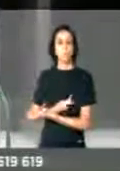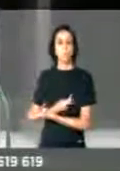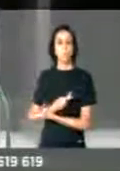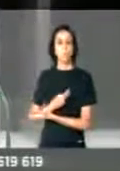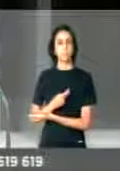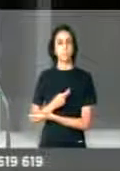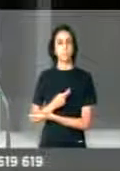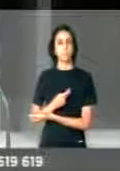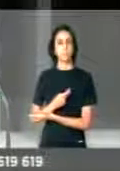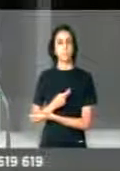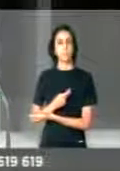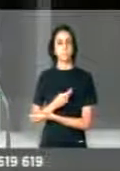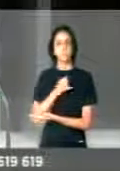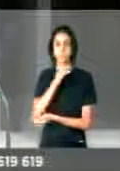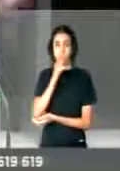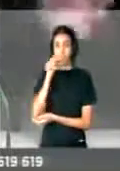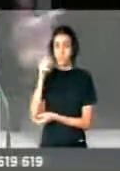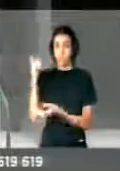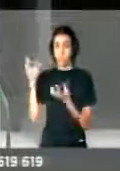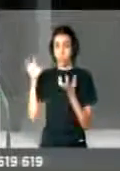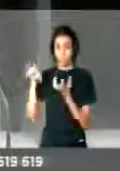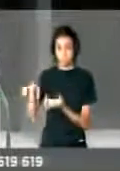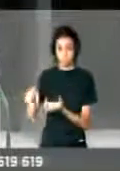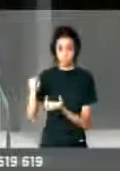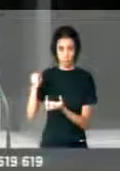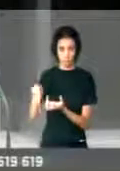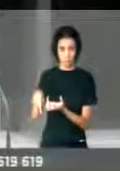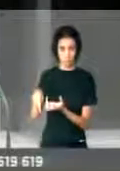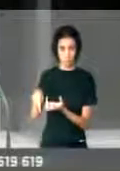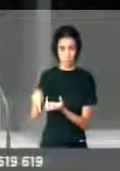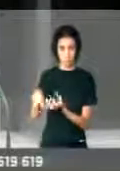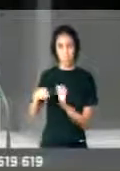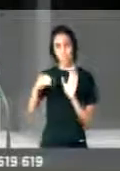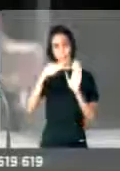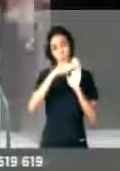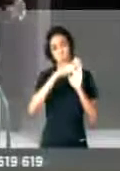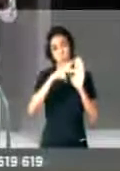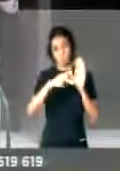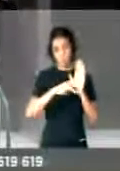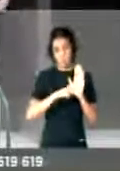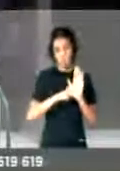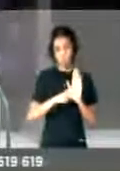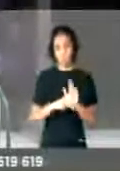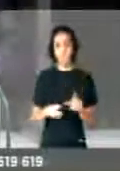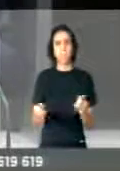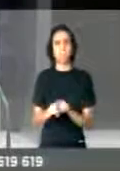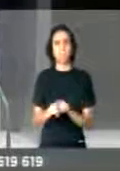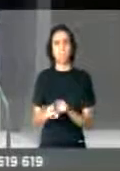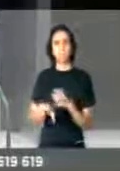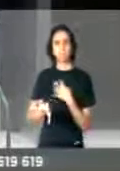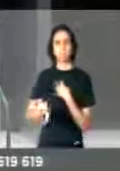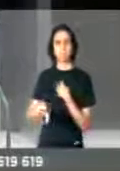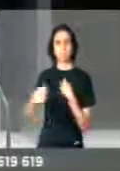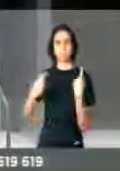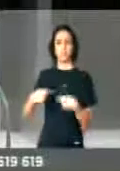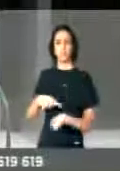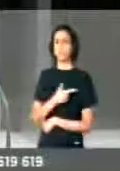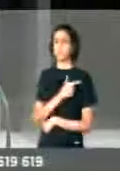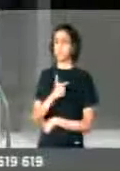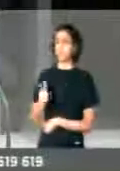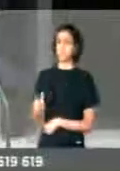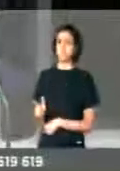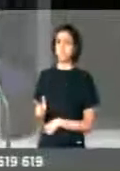submetê-la ao Congresso Nacional, uma medida provisória, a insensibilidade política